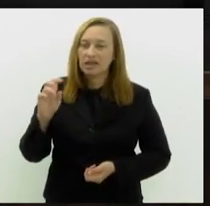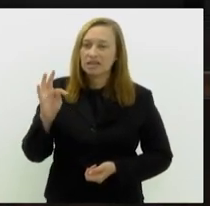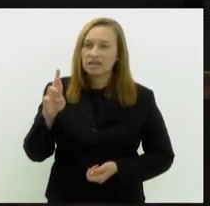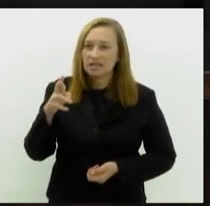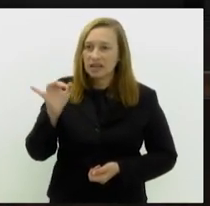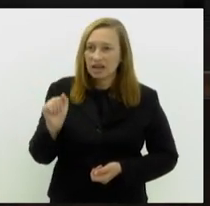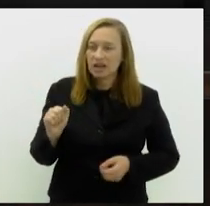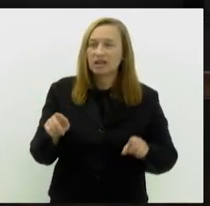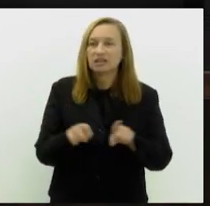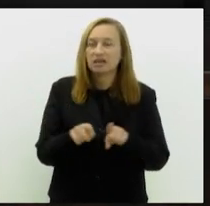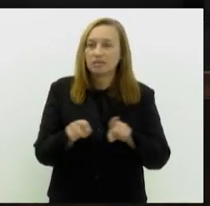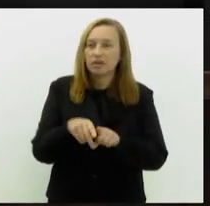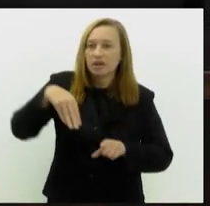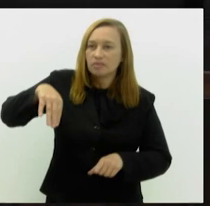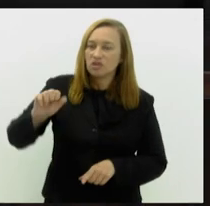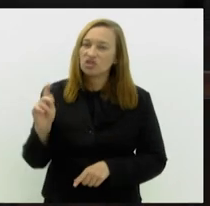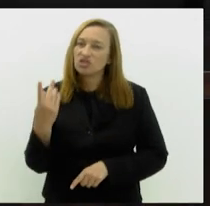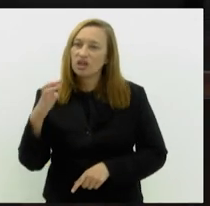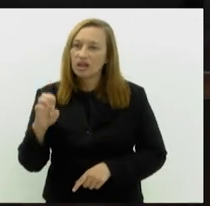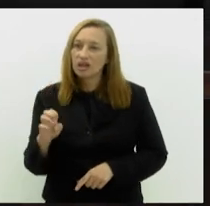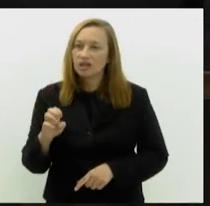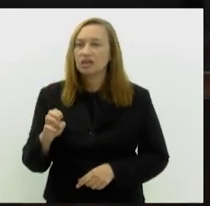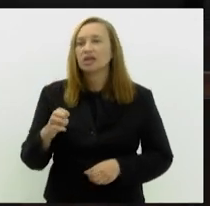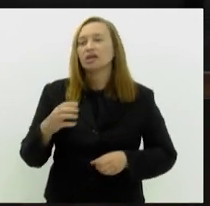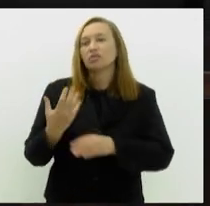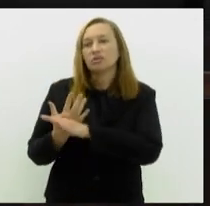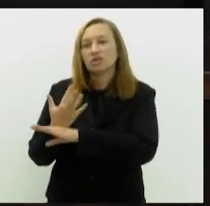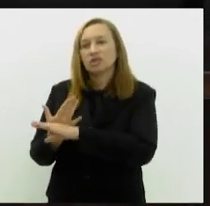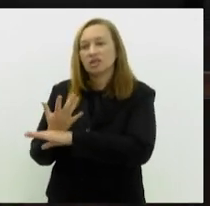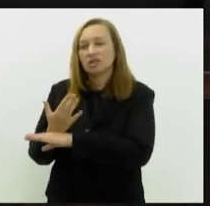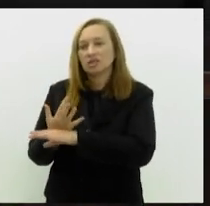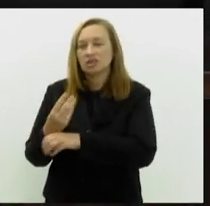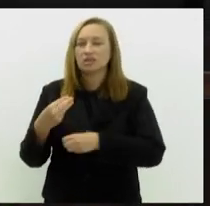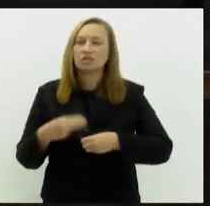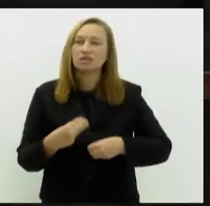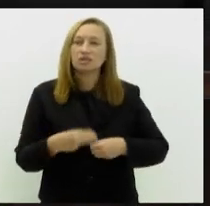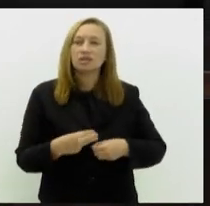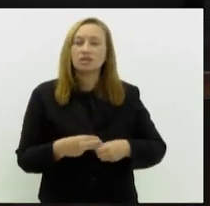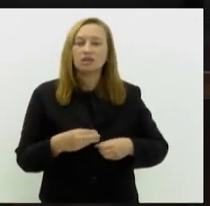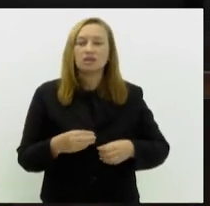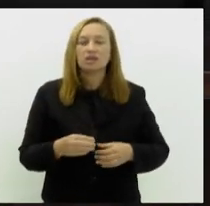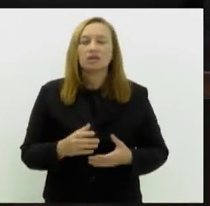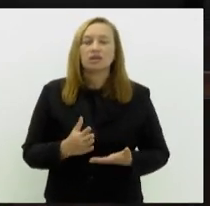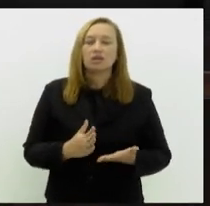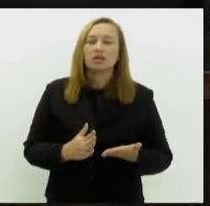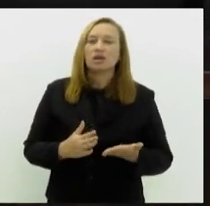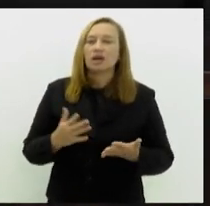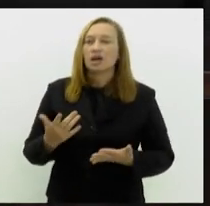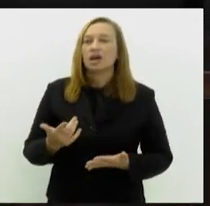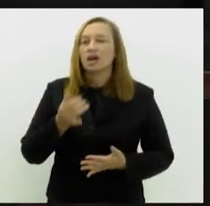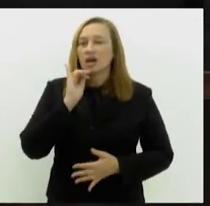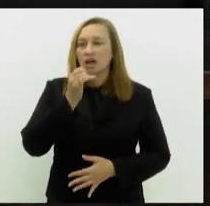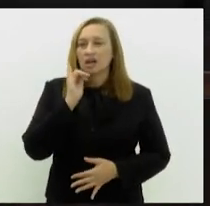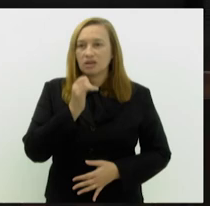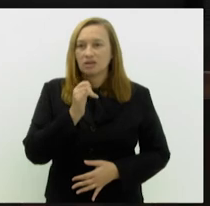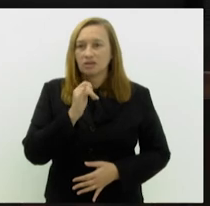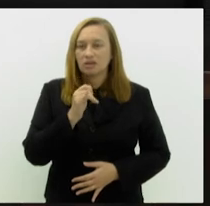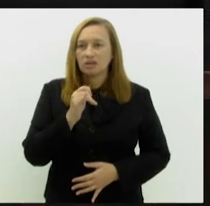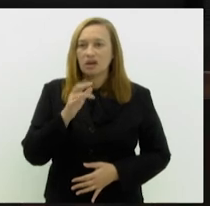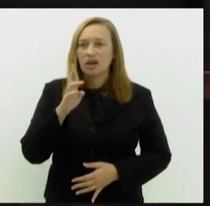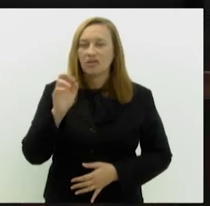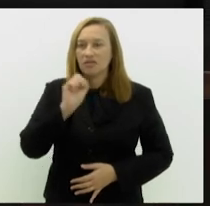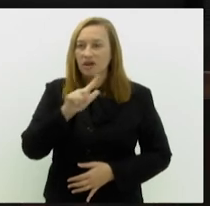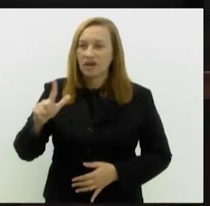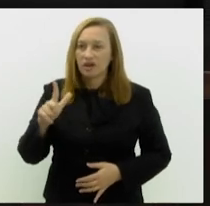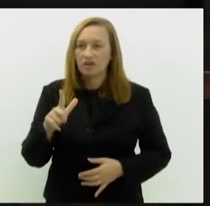Carrara, terceiro distrito do município Duque de Caxias. Parecer das comissões, indicação legislativa favorável. Relator Rafael do Gordo. Em